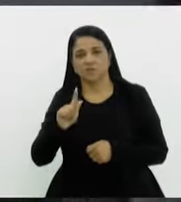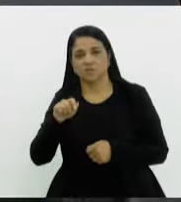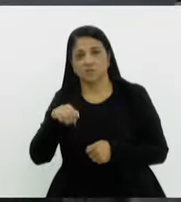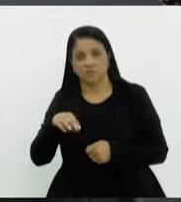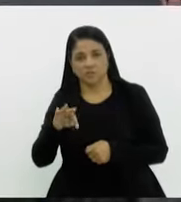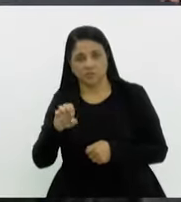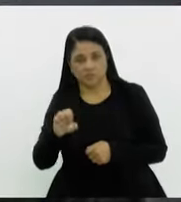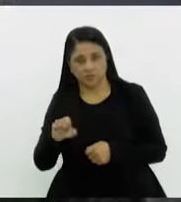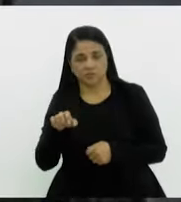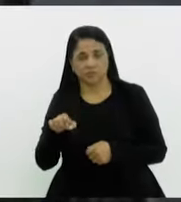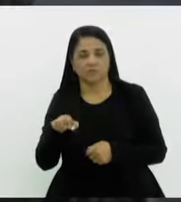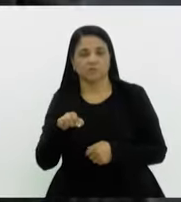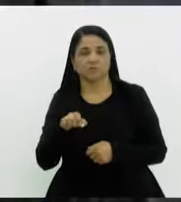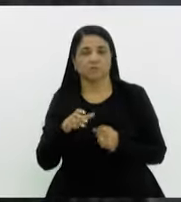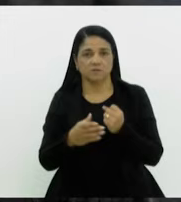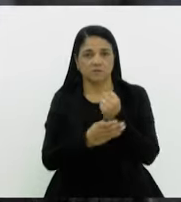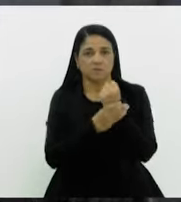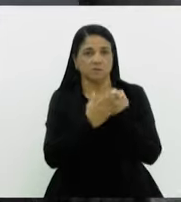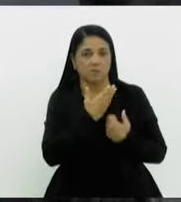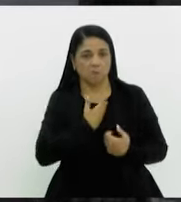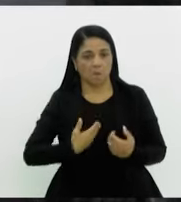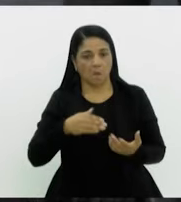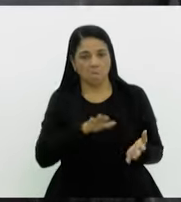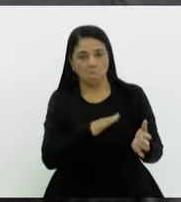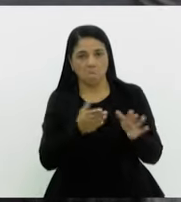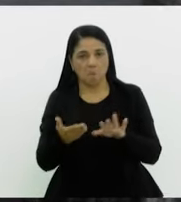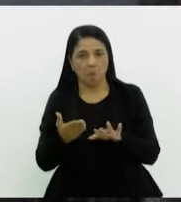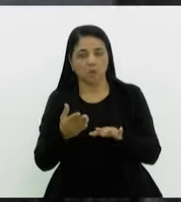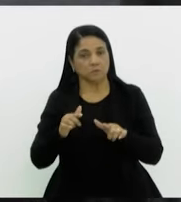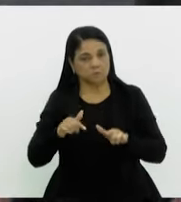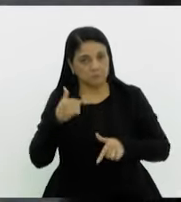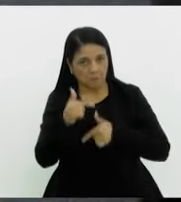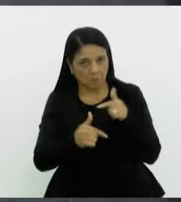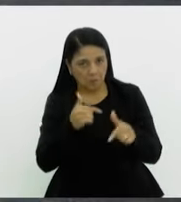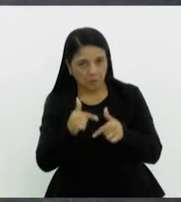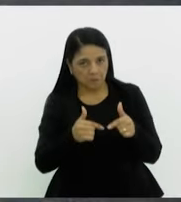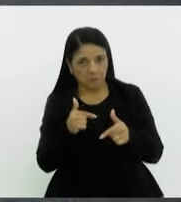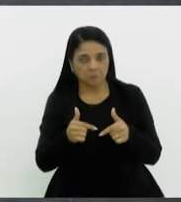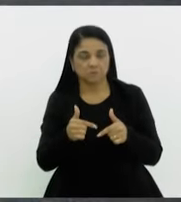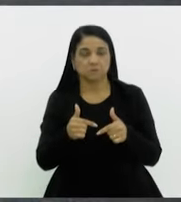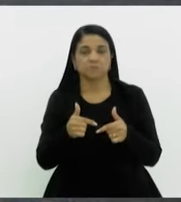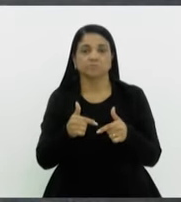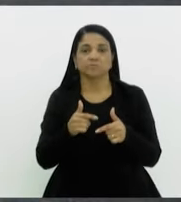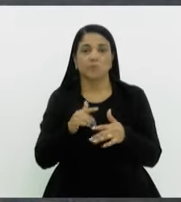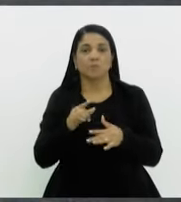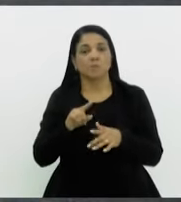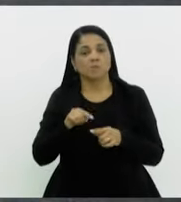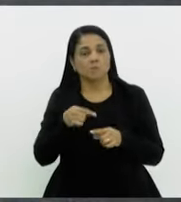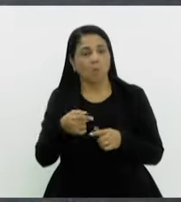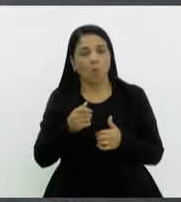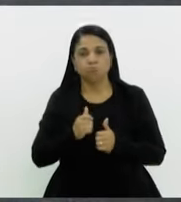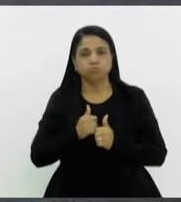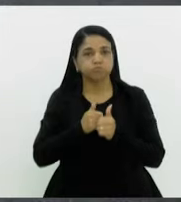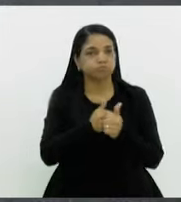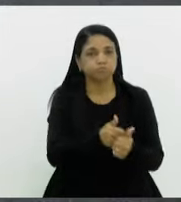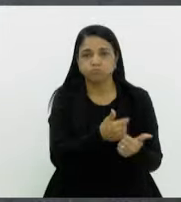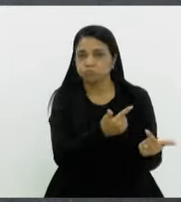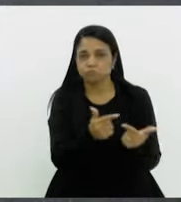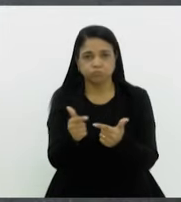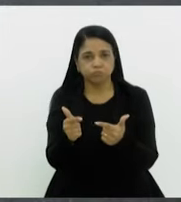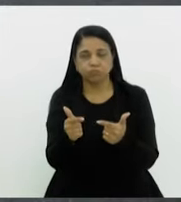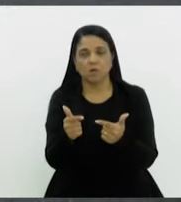pública, enfim, mortos em serviço, e depois elas não acompanharam essa paridade e